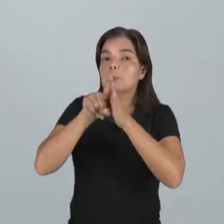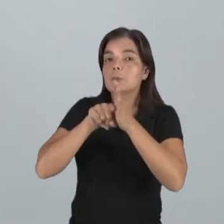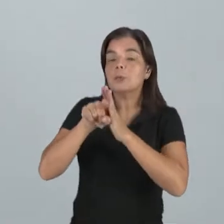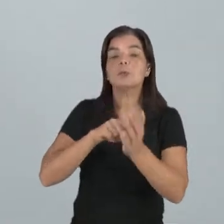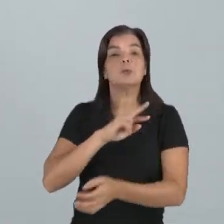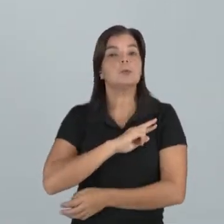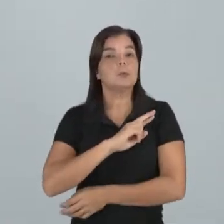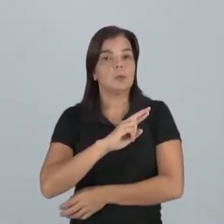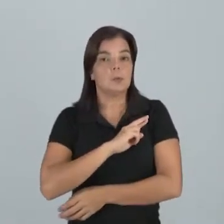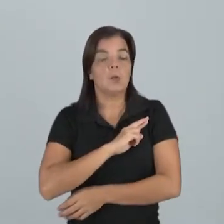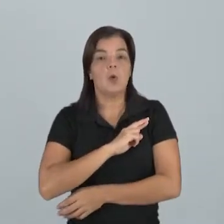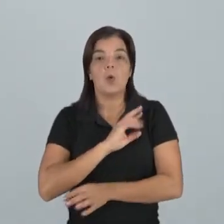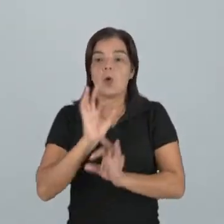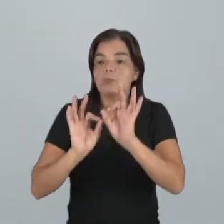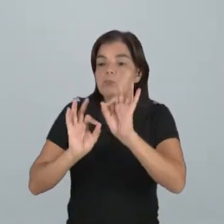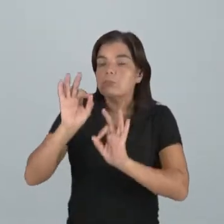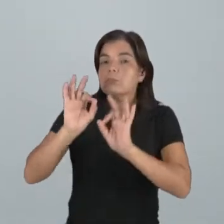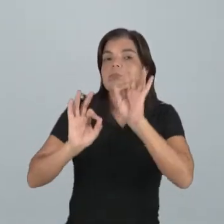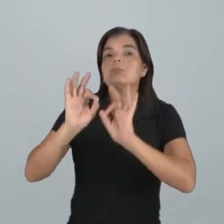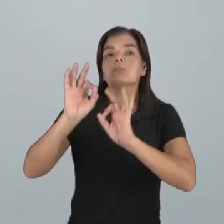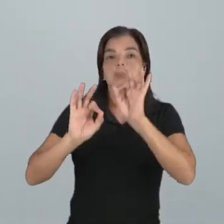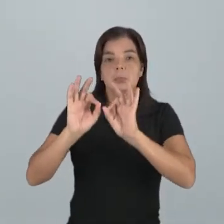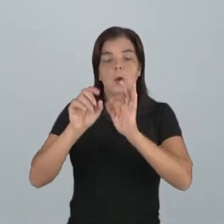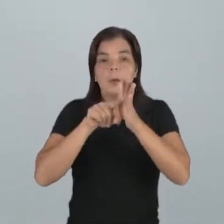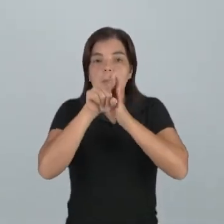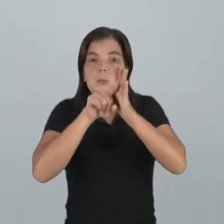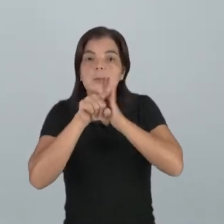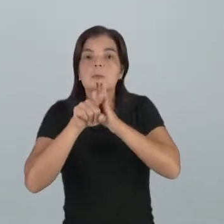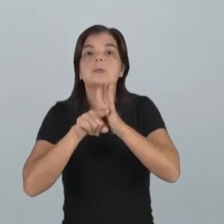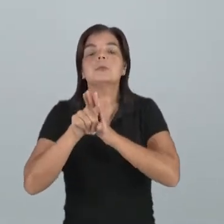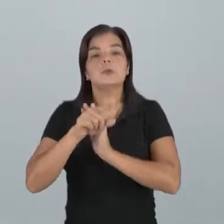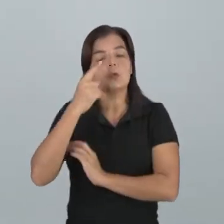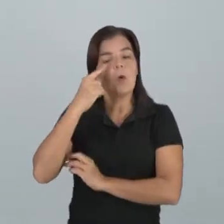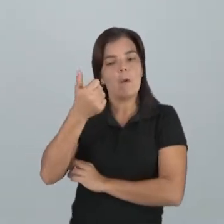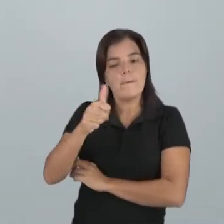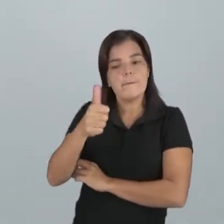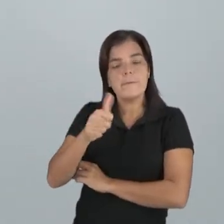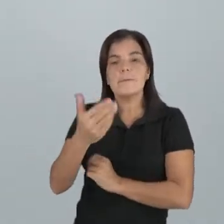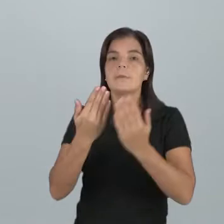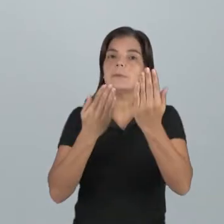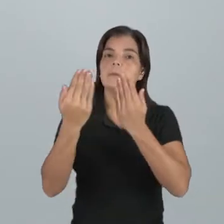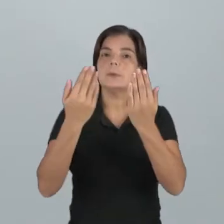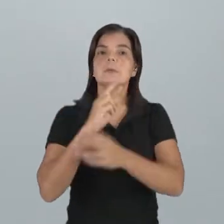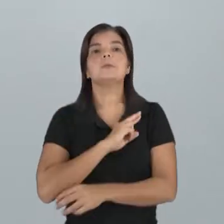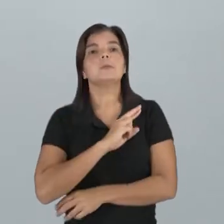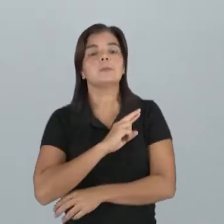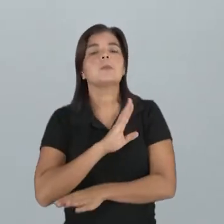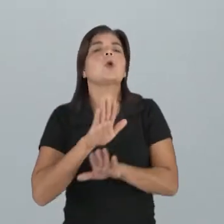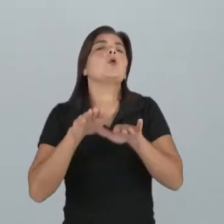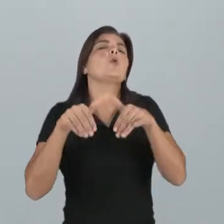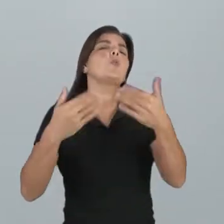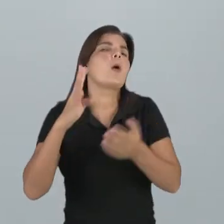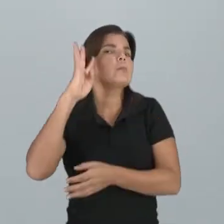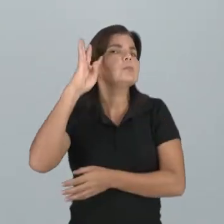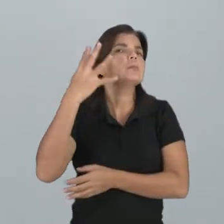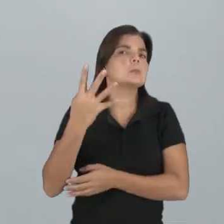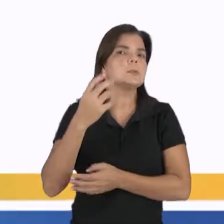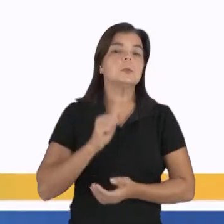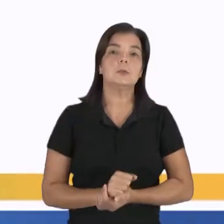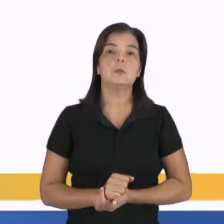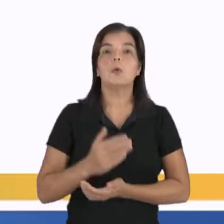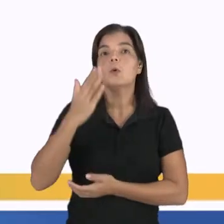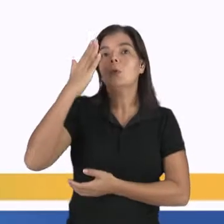religião constroem nessa sua pesquisa, nessa sua análise comparada das religiões. E quais são os resultados?